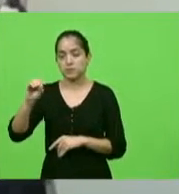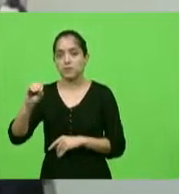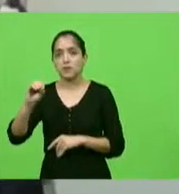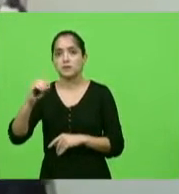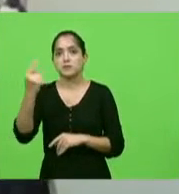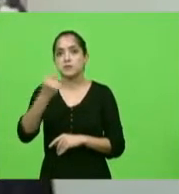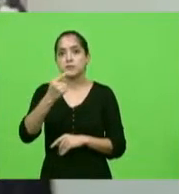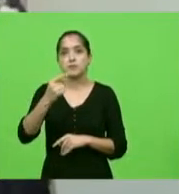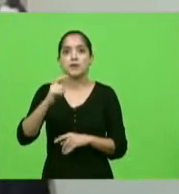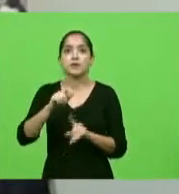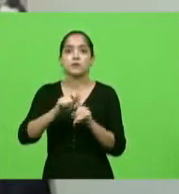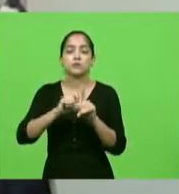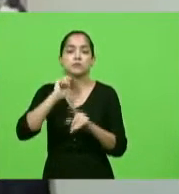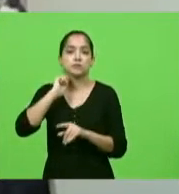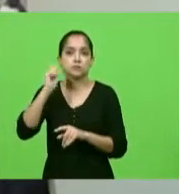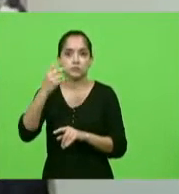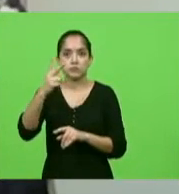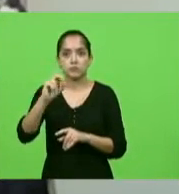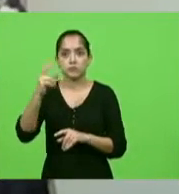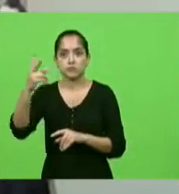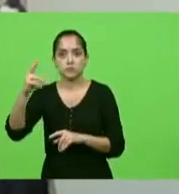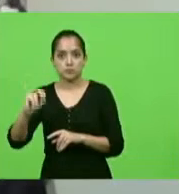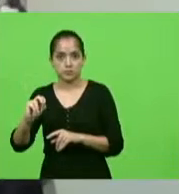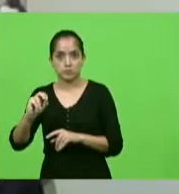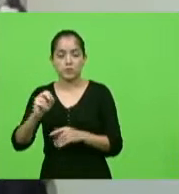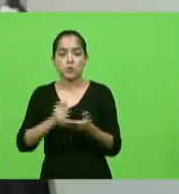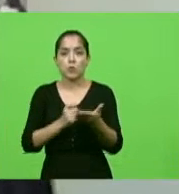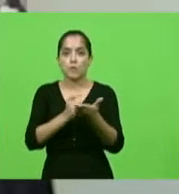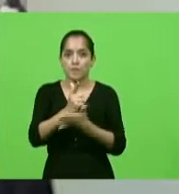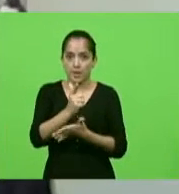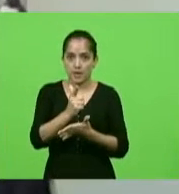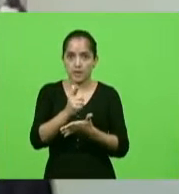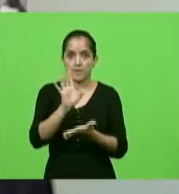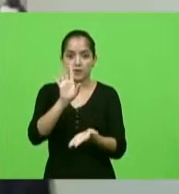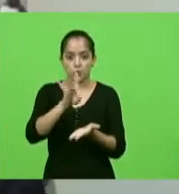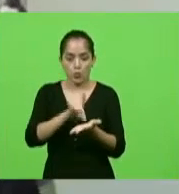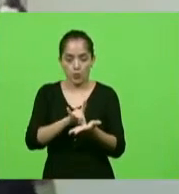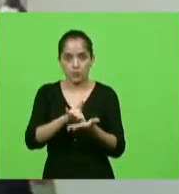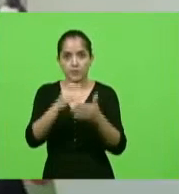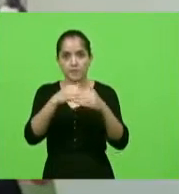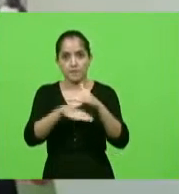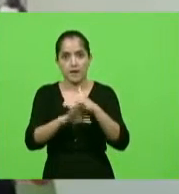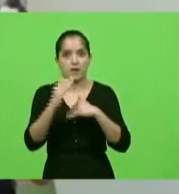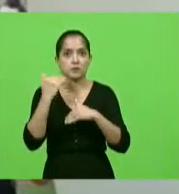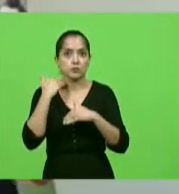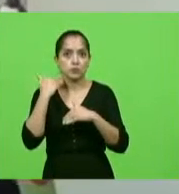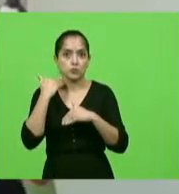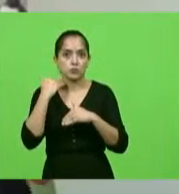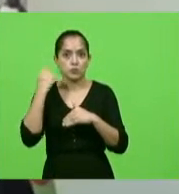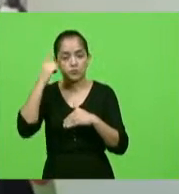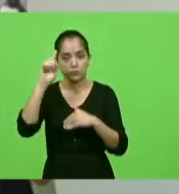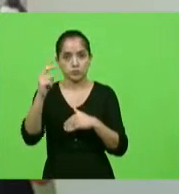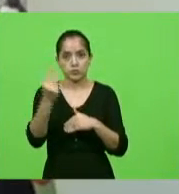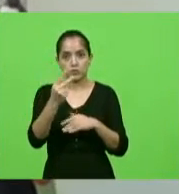cuja liquidação se deu em 1º de abril de 2020, com o pagamento confirmado na conta em 2